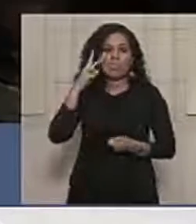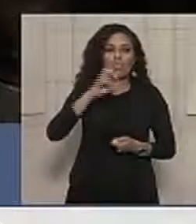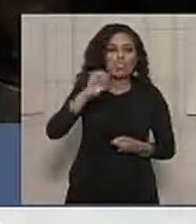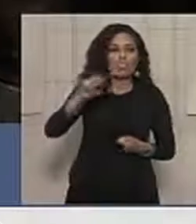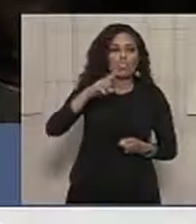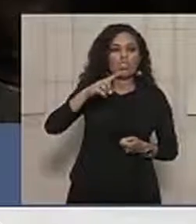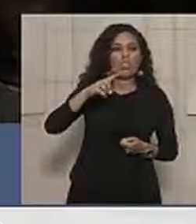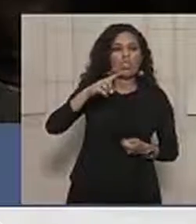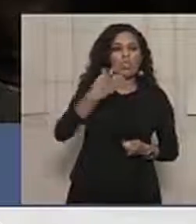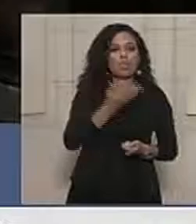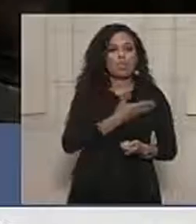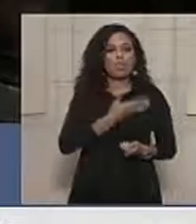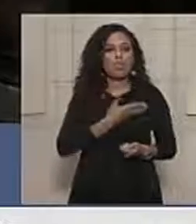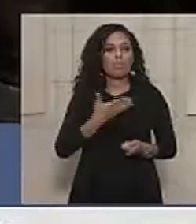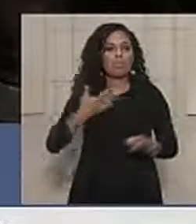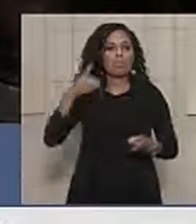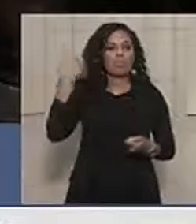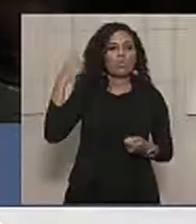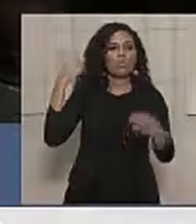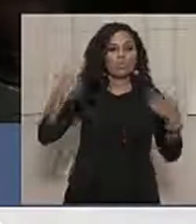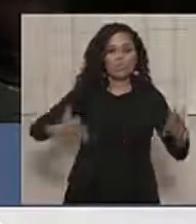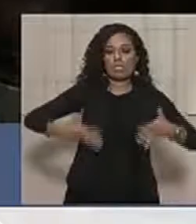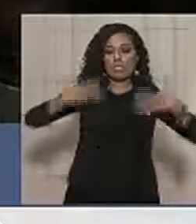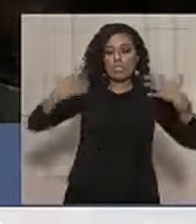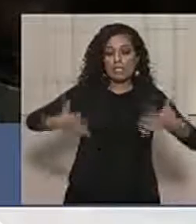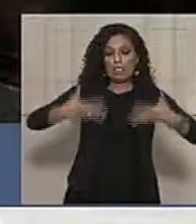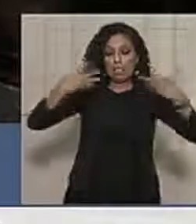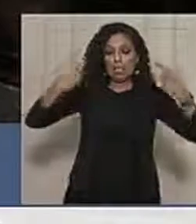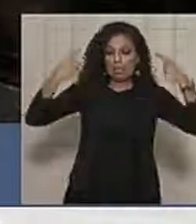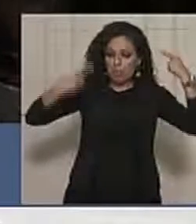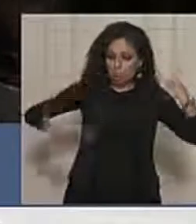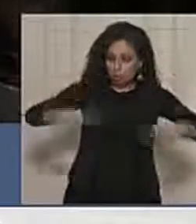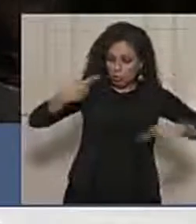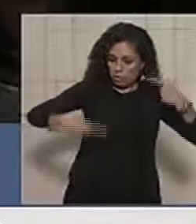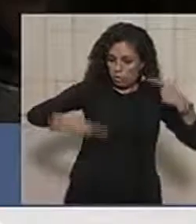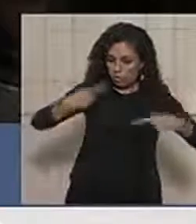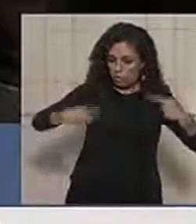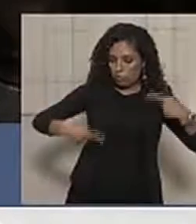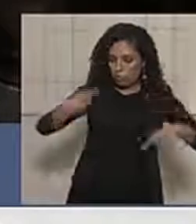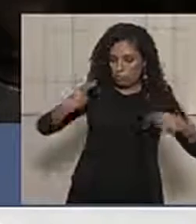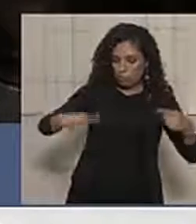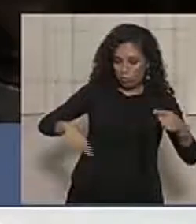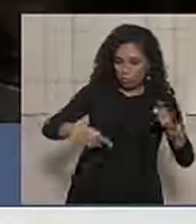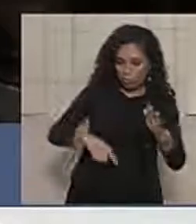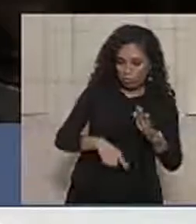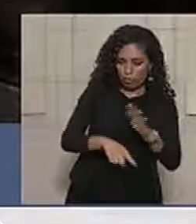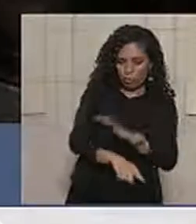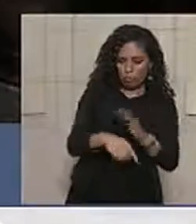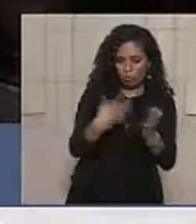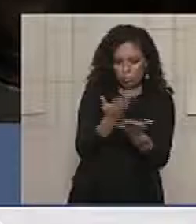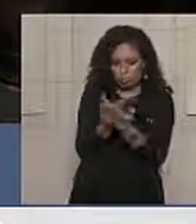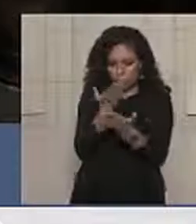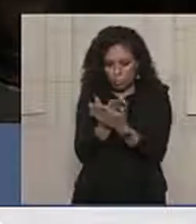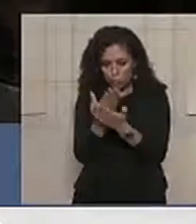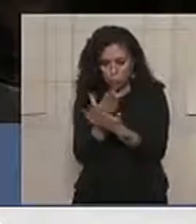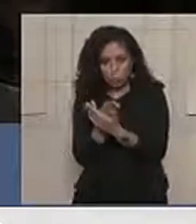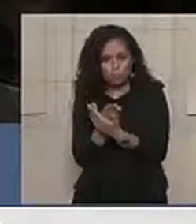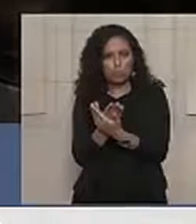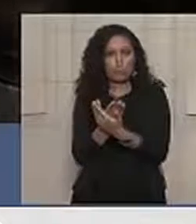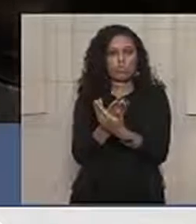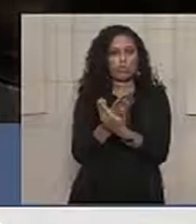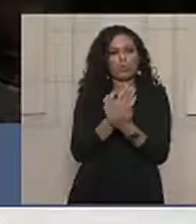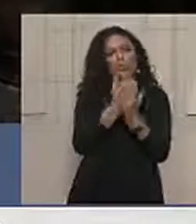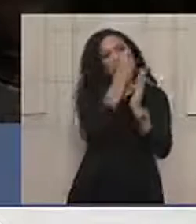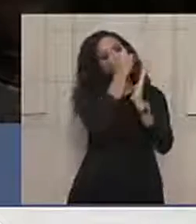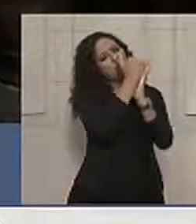colegas se animam a fazer uma discussão aprofundada, com estudo de caso, com